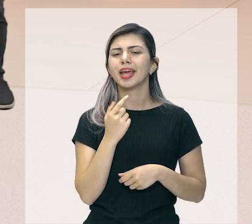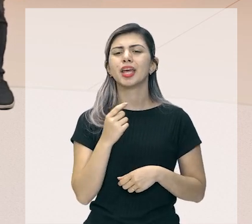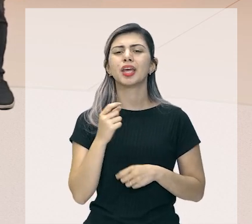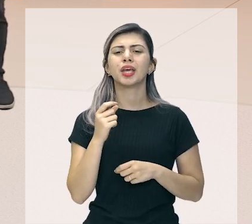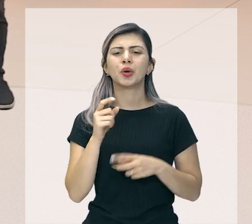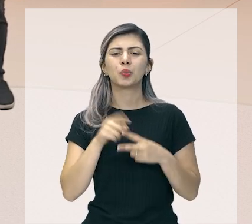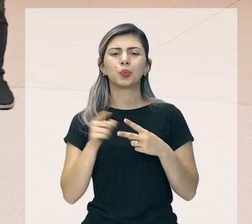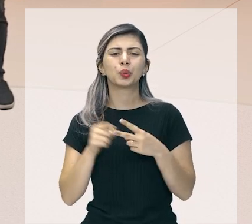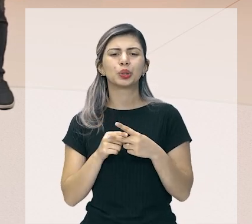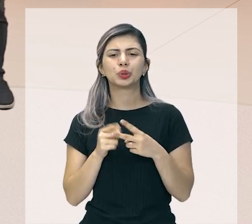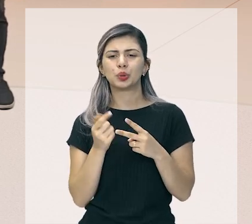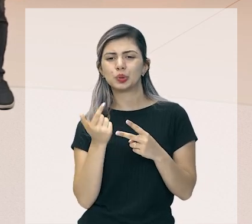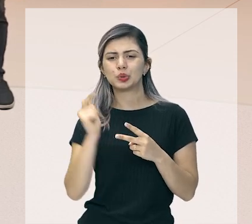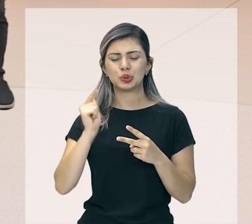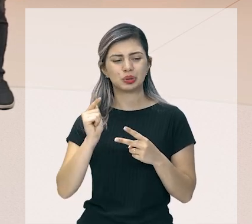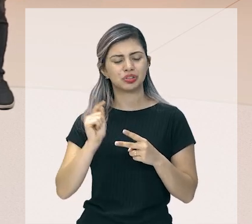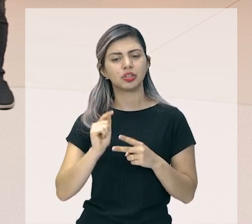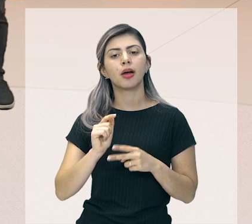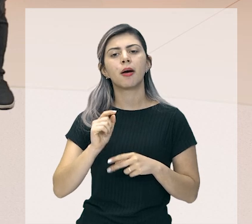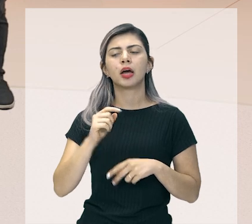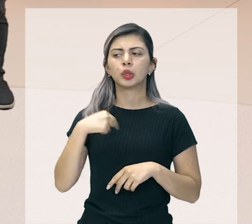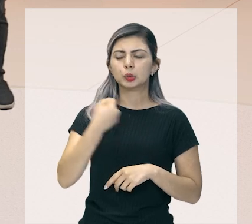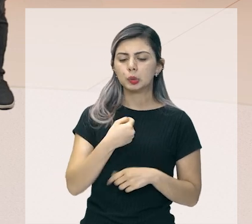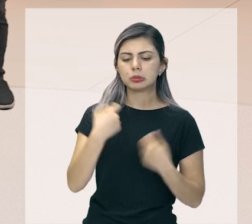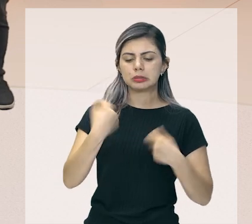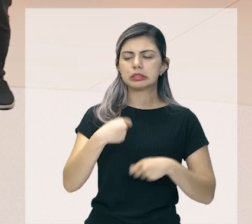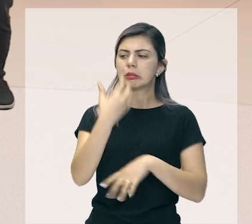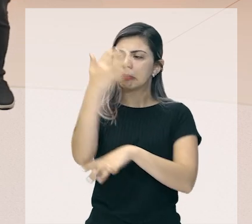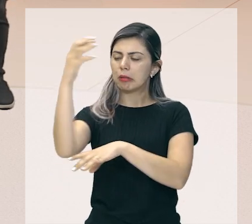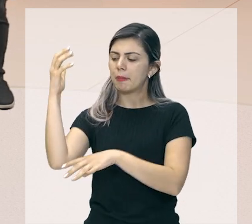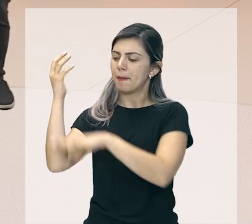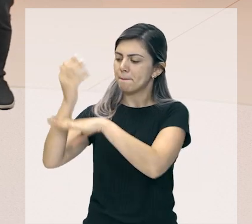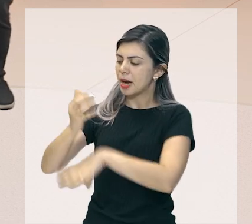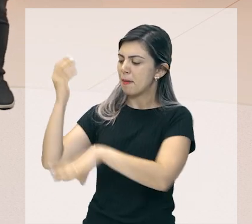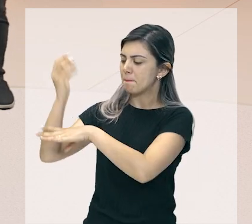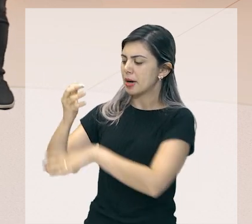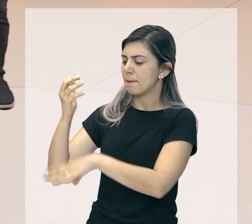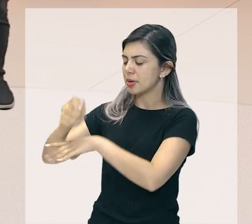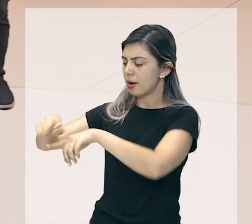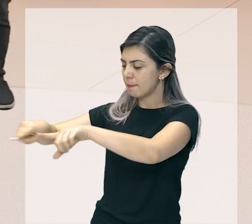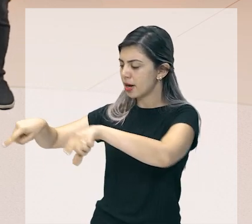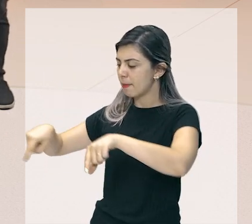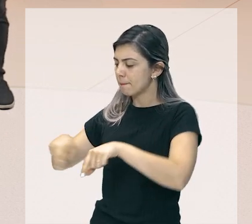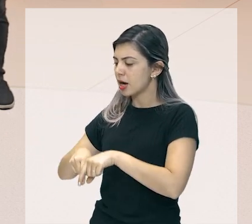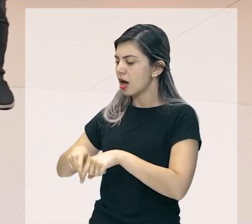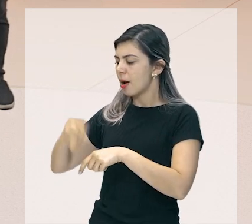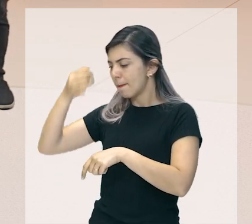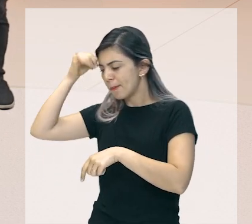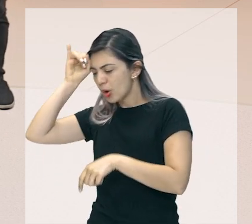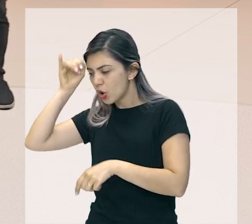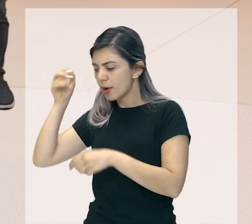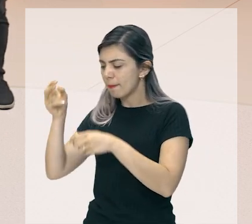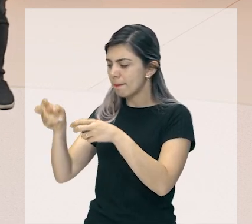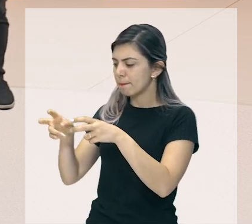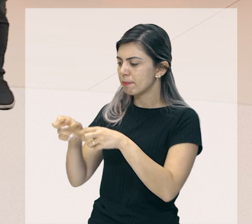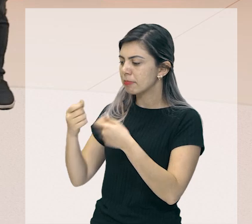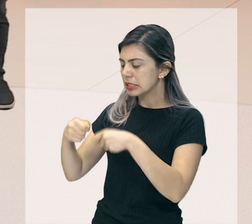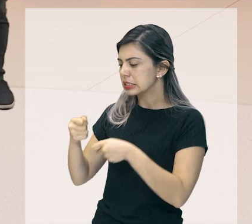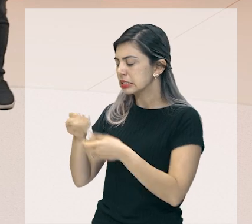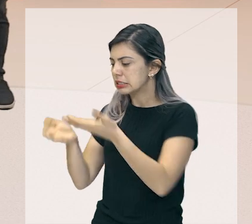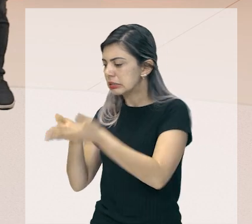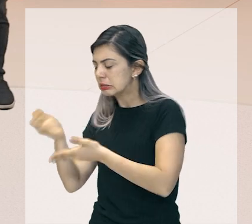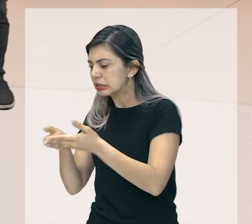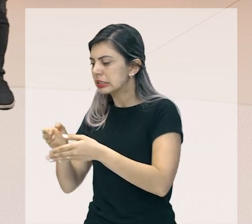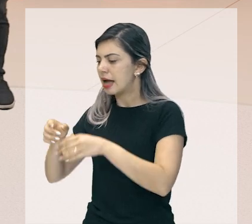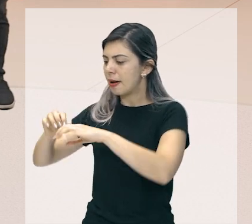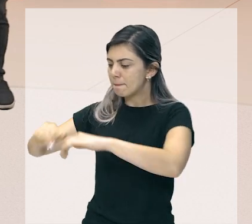existem aí. Vamos abrir pasto mesmo, vamos desmatar porque tem que criar boi, tem que criar gado, tem que, né, ter ali plantação de